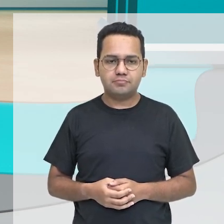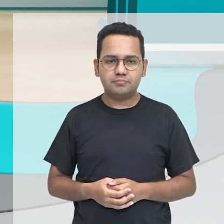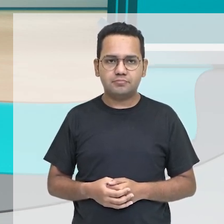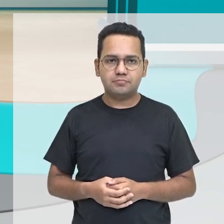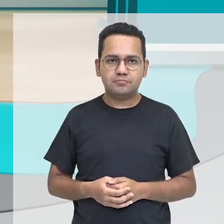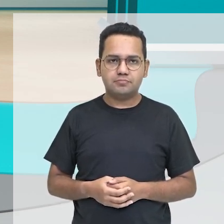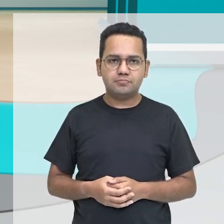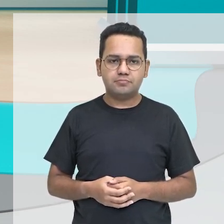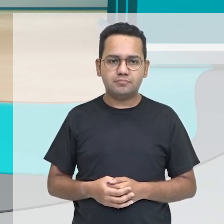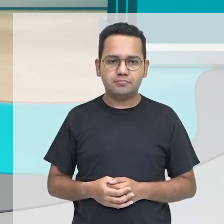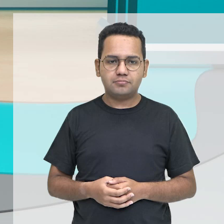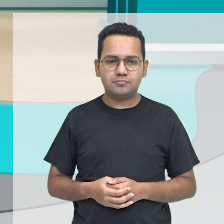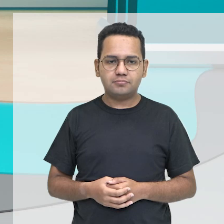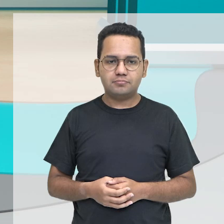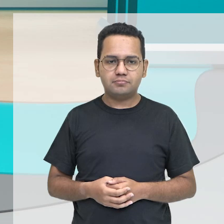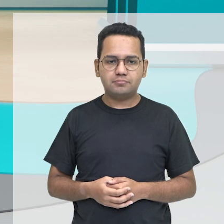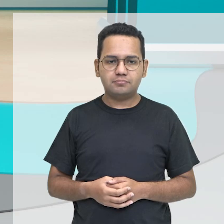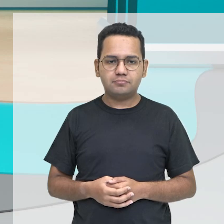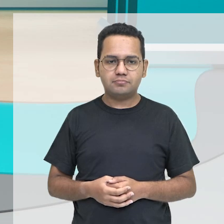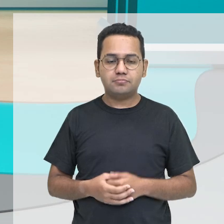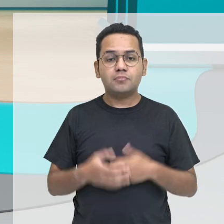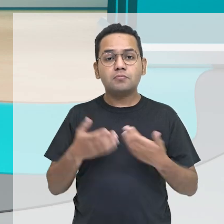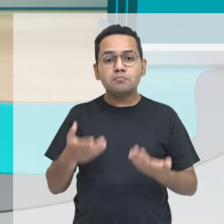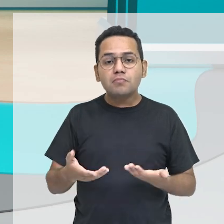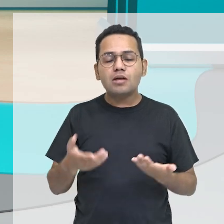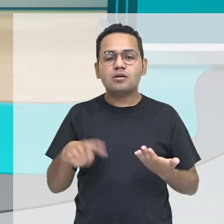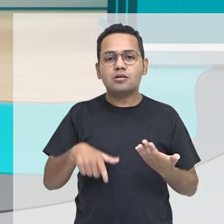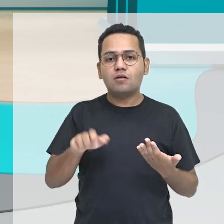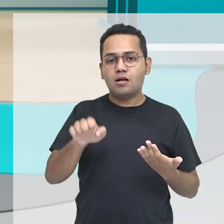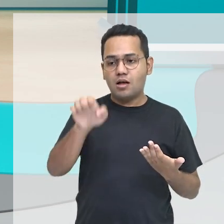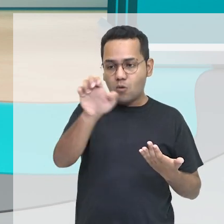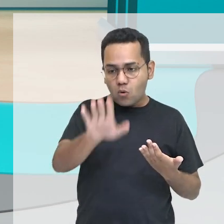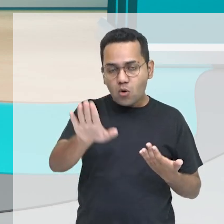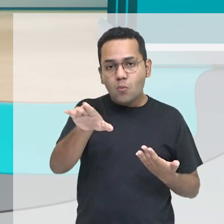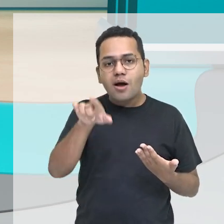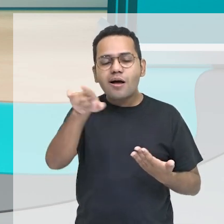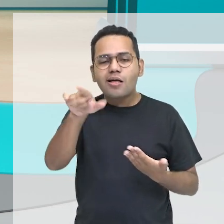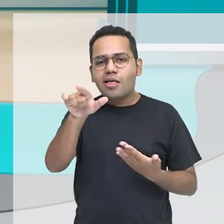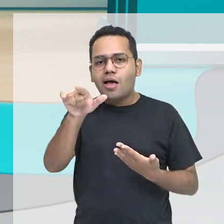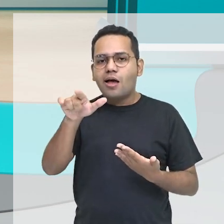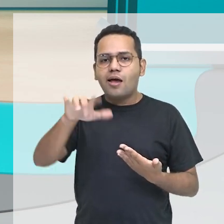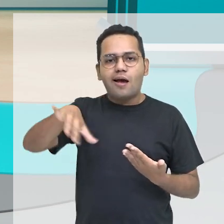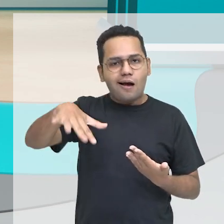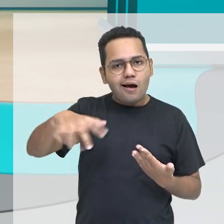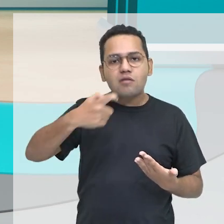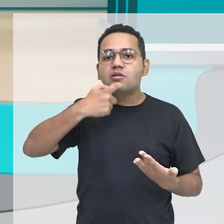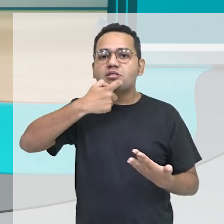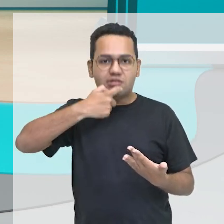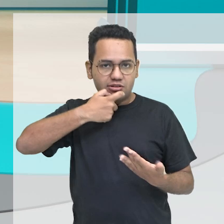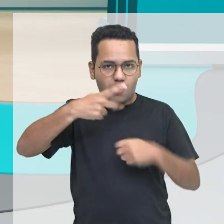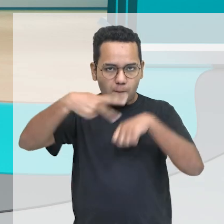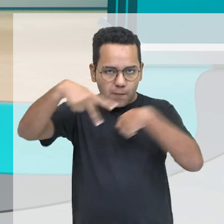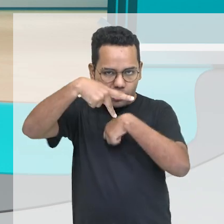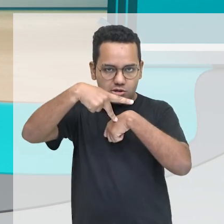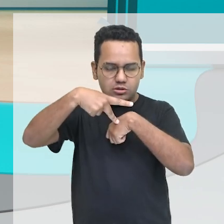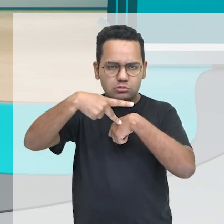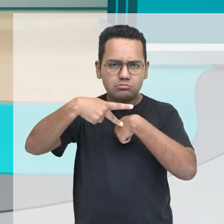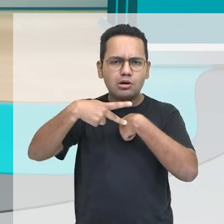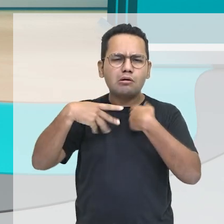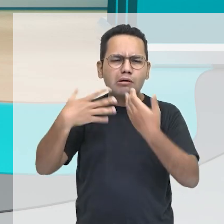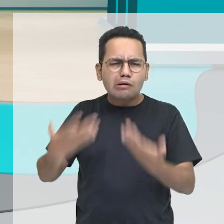em cima ali na Europa. E eles foram para longe, e aí eles invadiram ali, foram